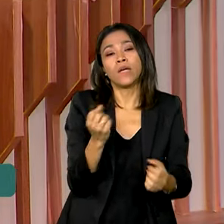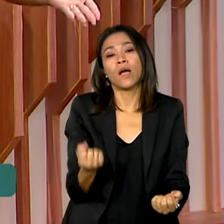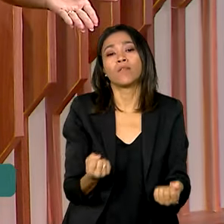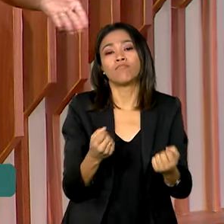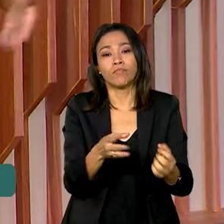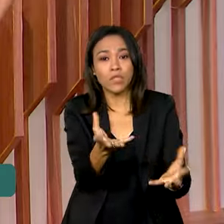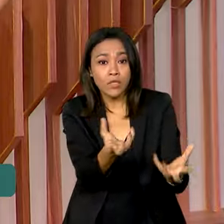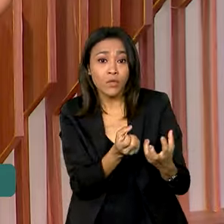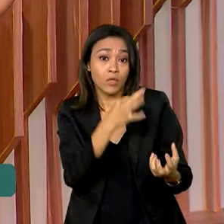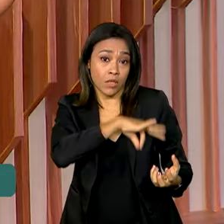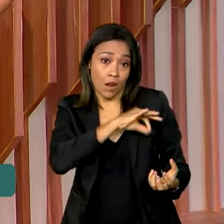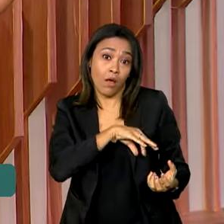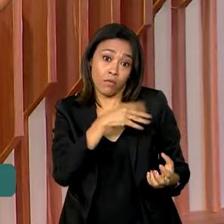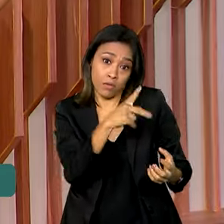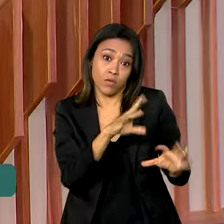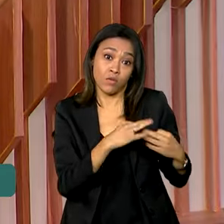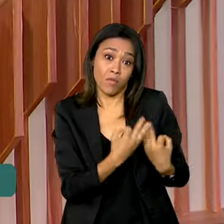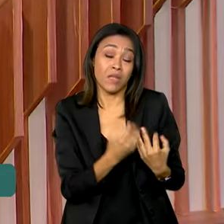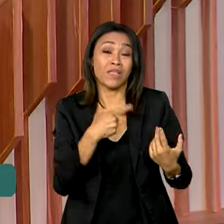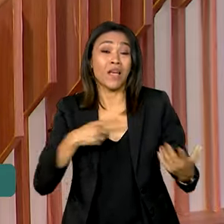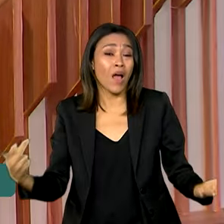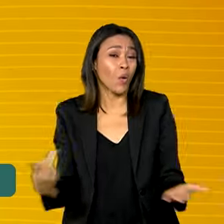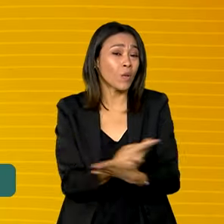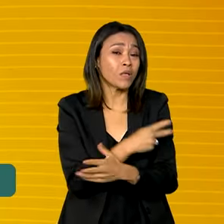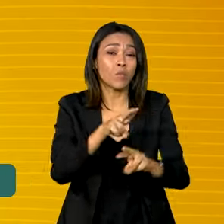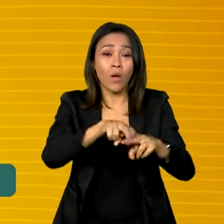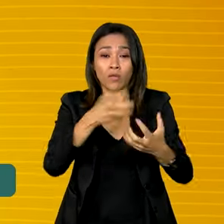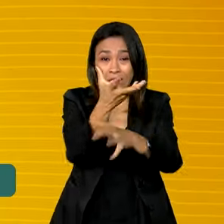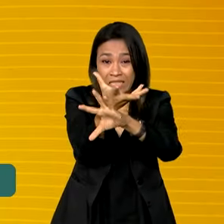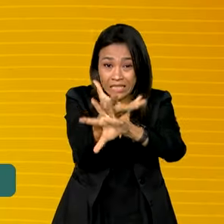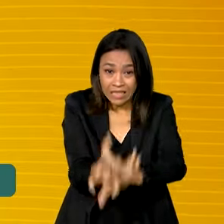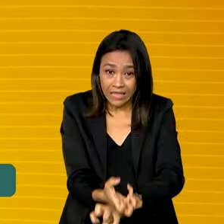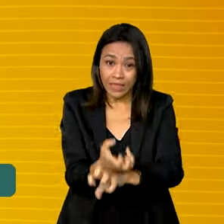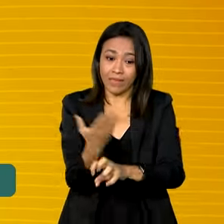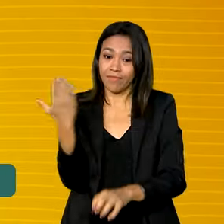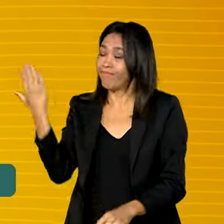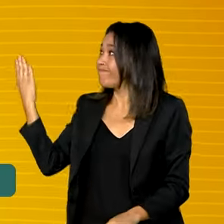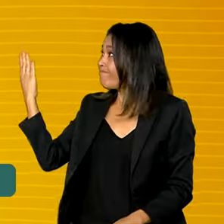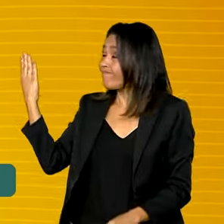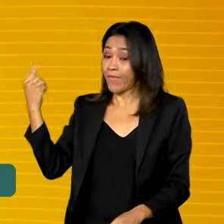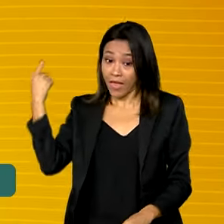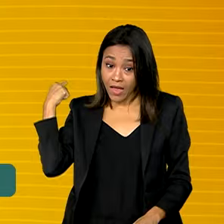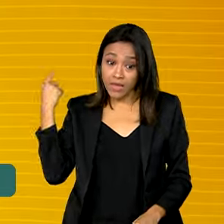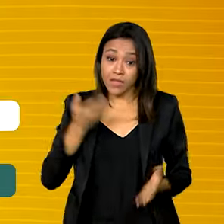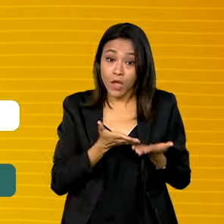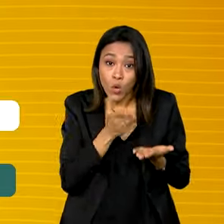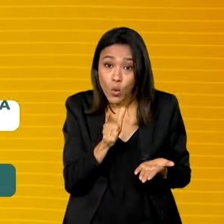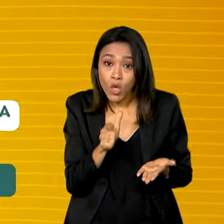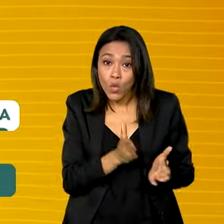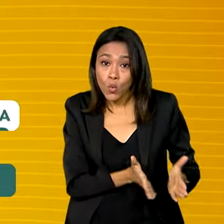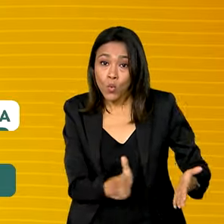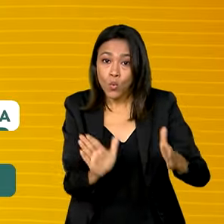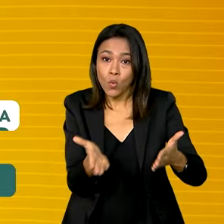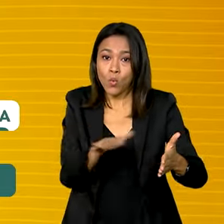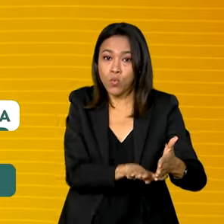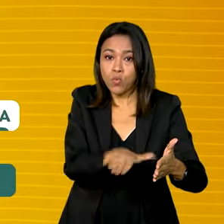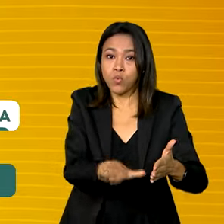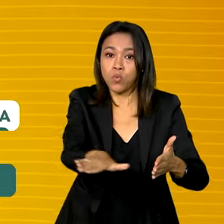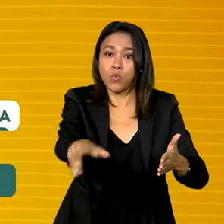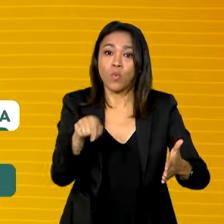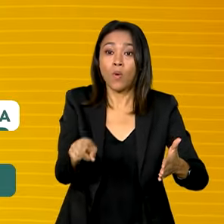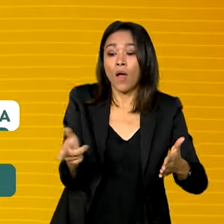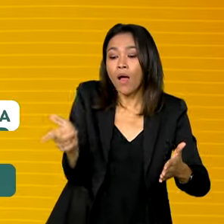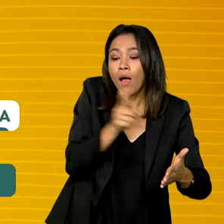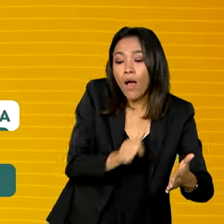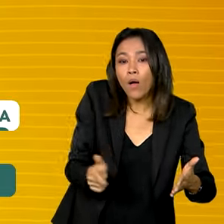seca severa que atinge a região amazônica. Esse era o rio Jacari, fonte de água e alimento